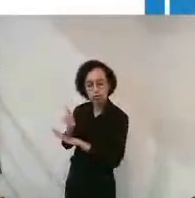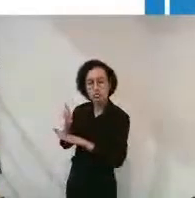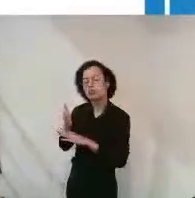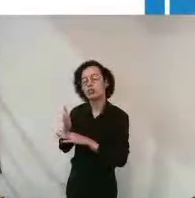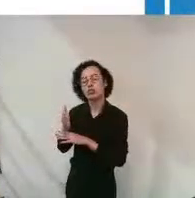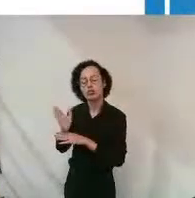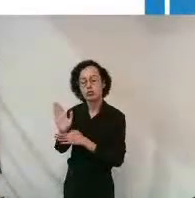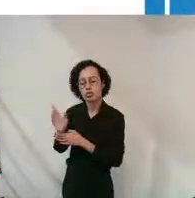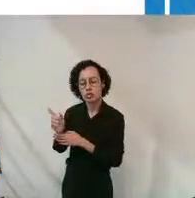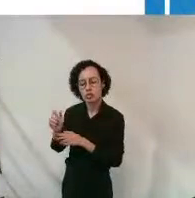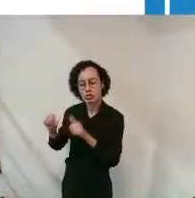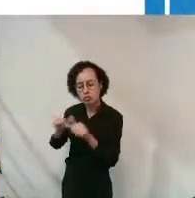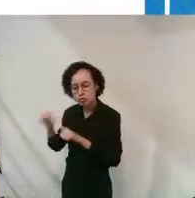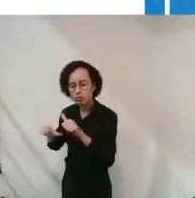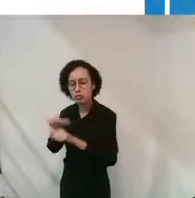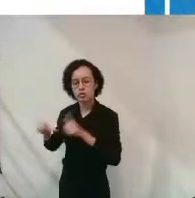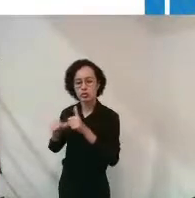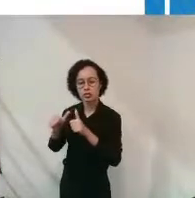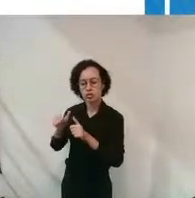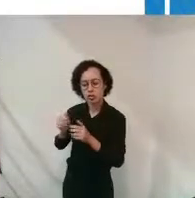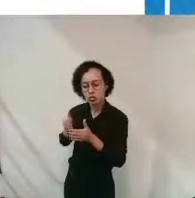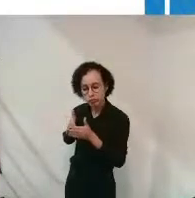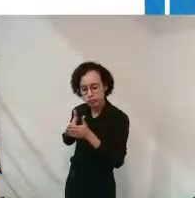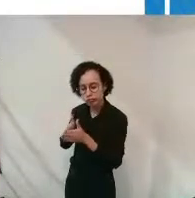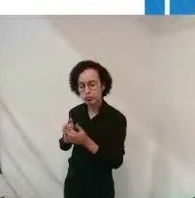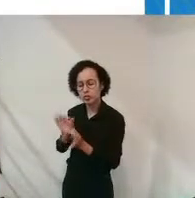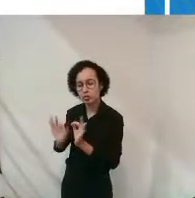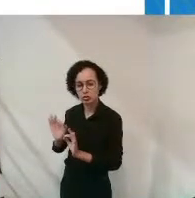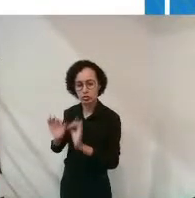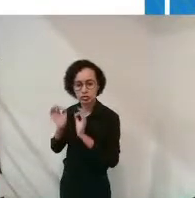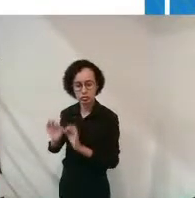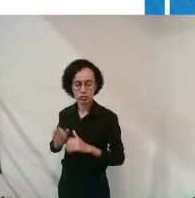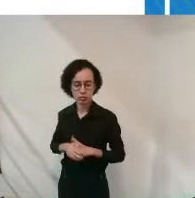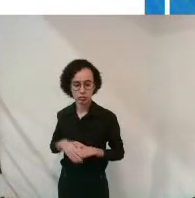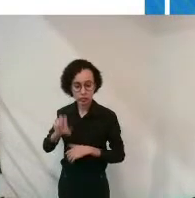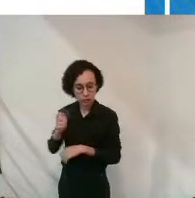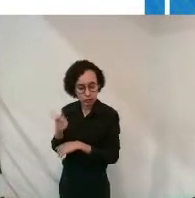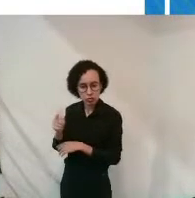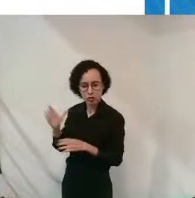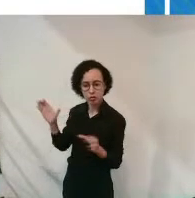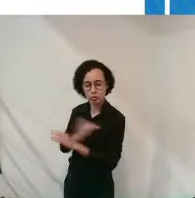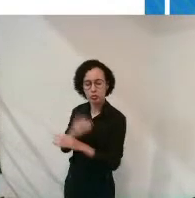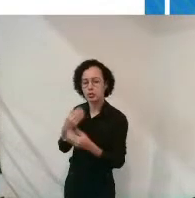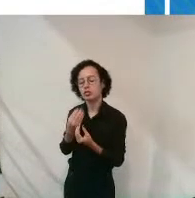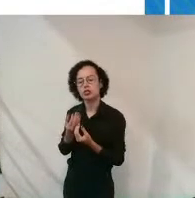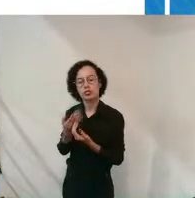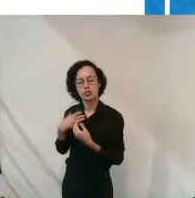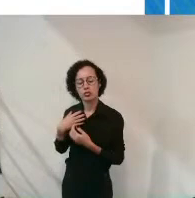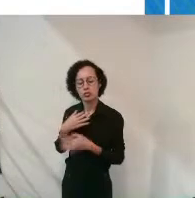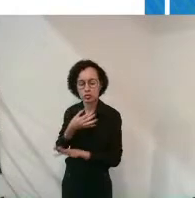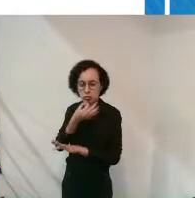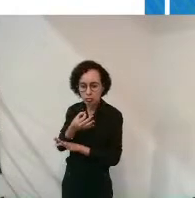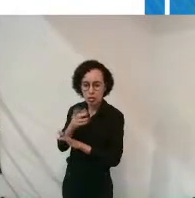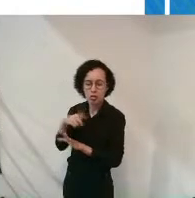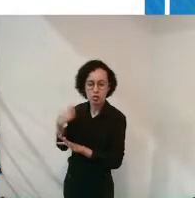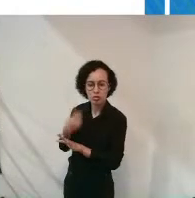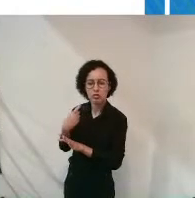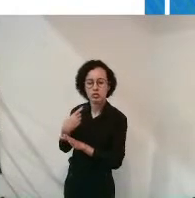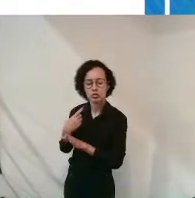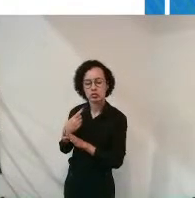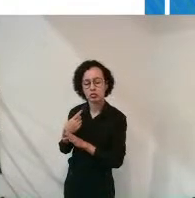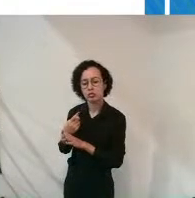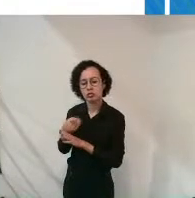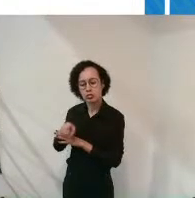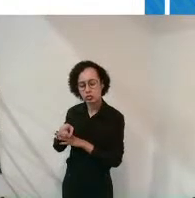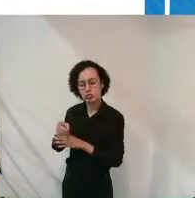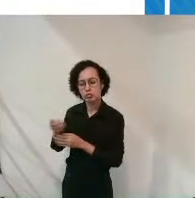revisão, o conteúdo mínimo, as diretrizes, os princípios. Se não tiver completa essa ementa, a gente sugere que seja feito um aditamento a essa